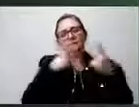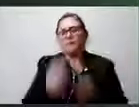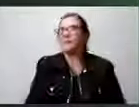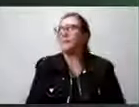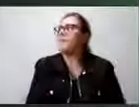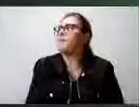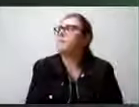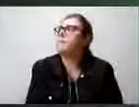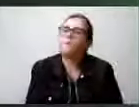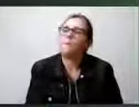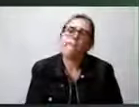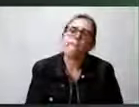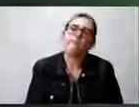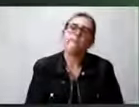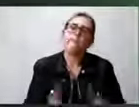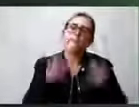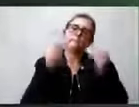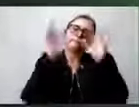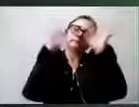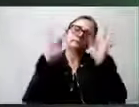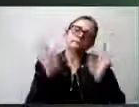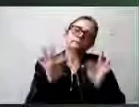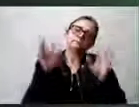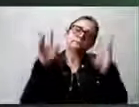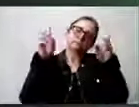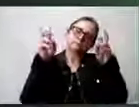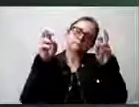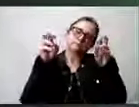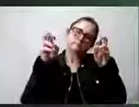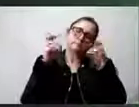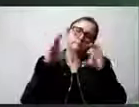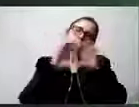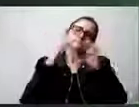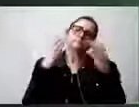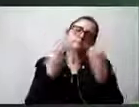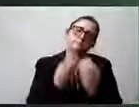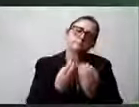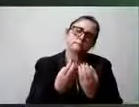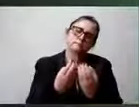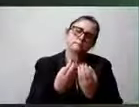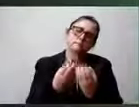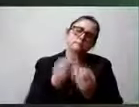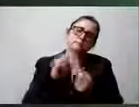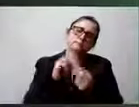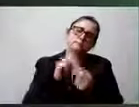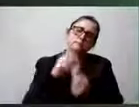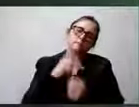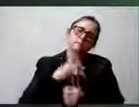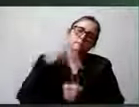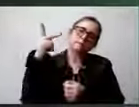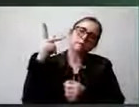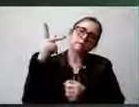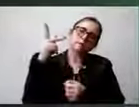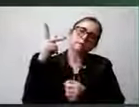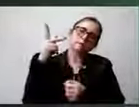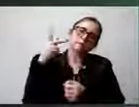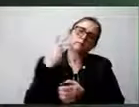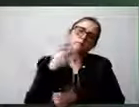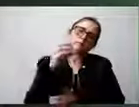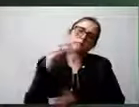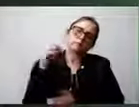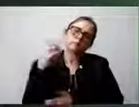Eu fico muito feliz, né, de ver esse tema em congresso desse porte. Eu fiz a minha pós-graduação em